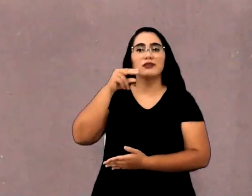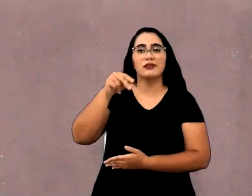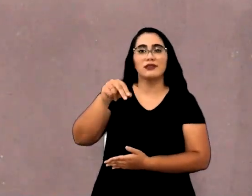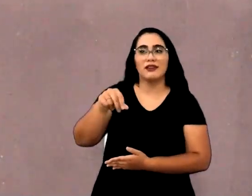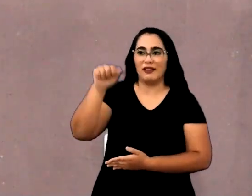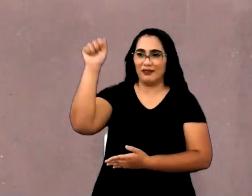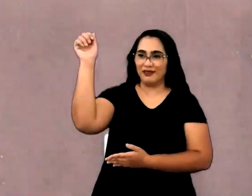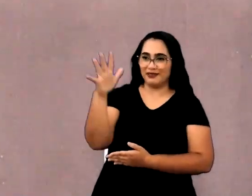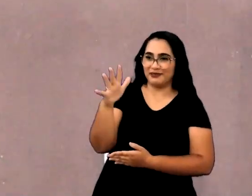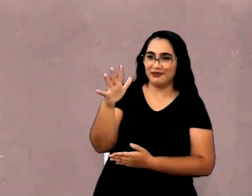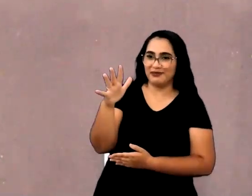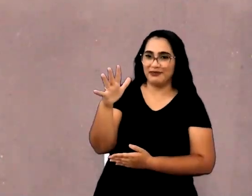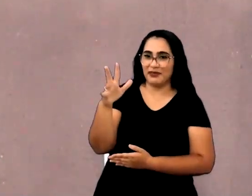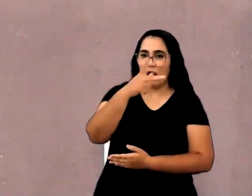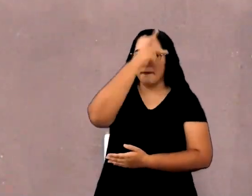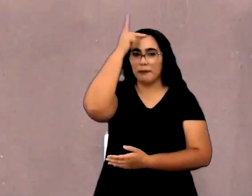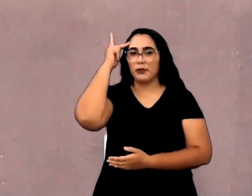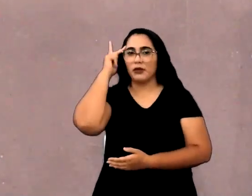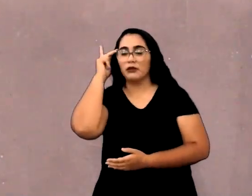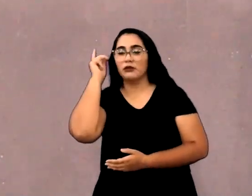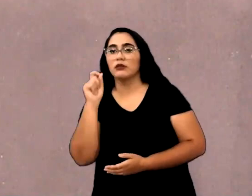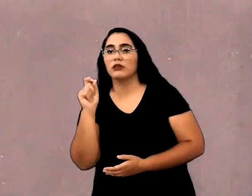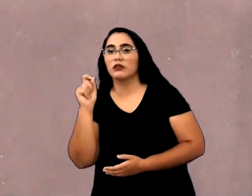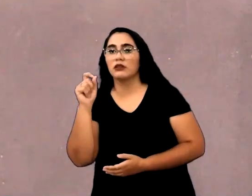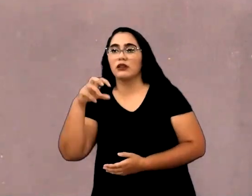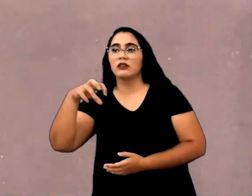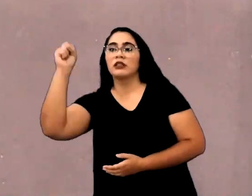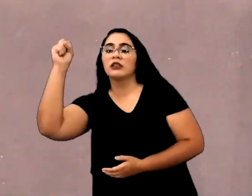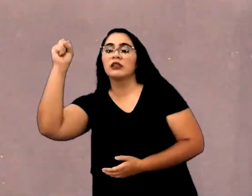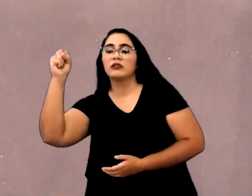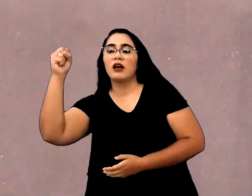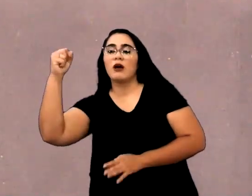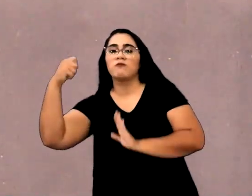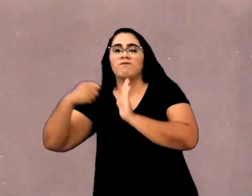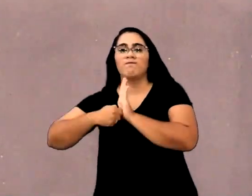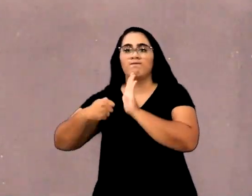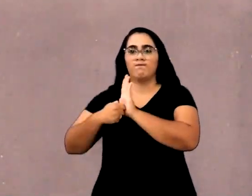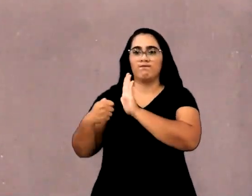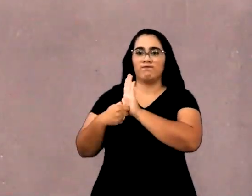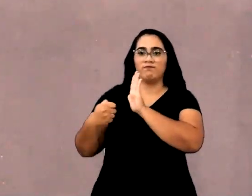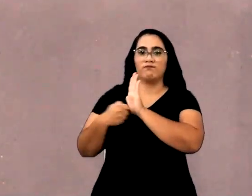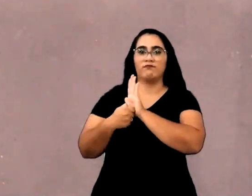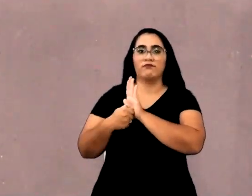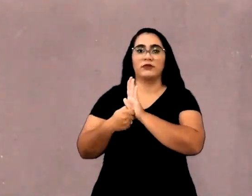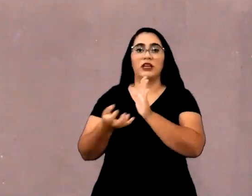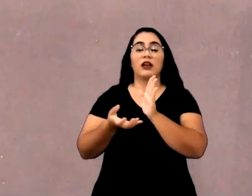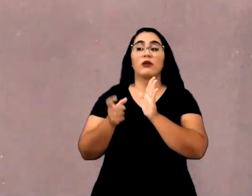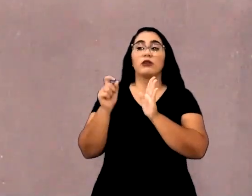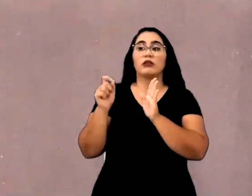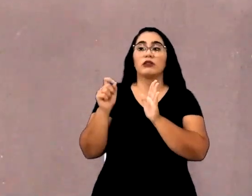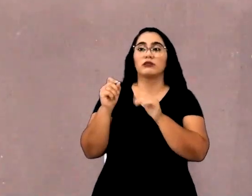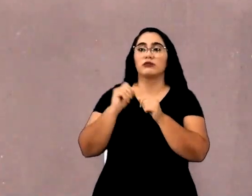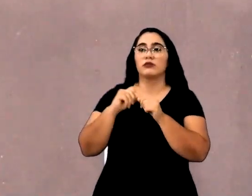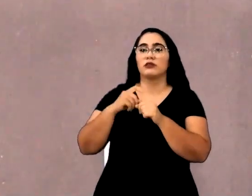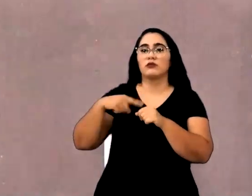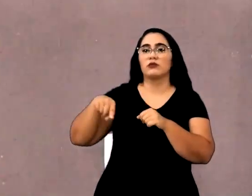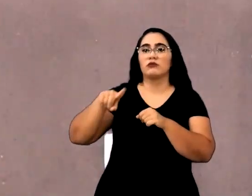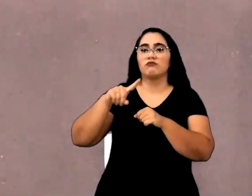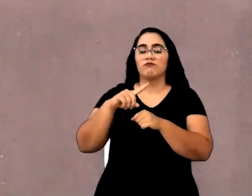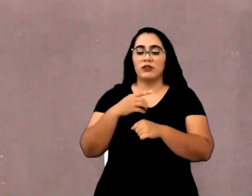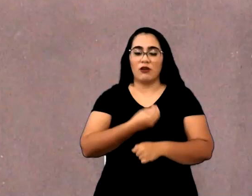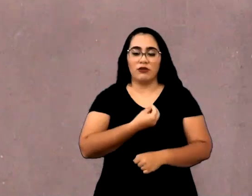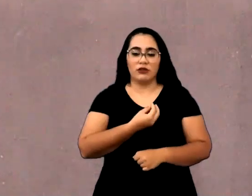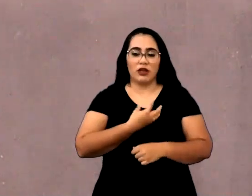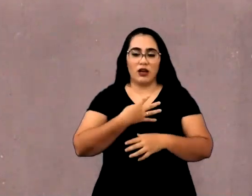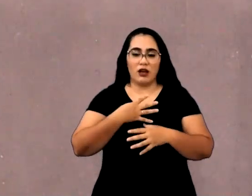luz, as trevas vai aparecer naquele momento. Ela vai querer realmente apagar a sua